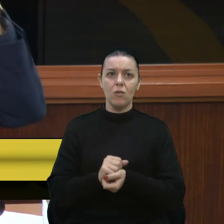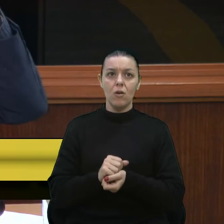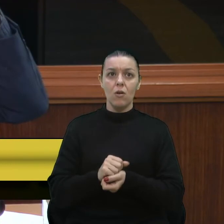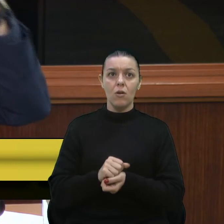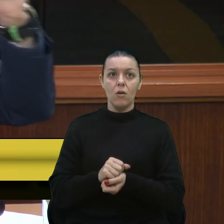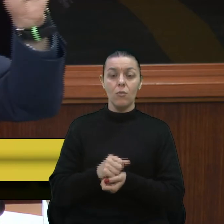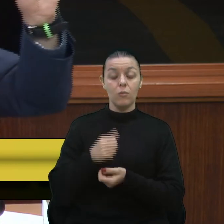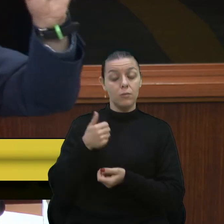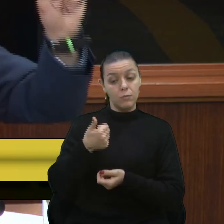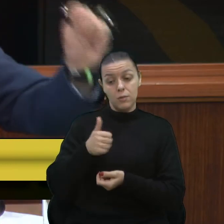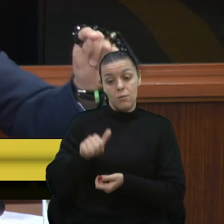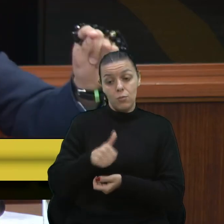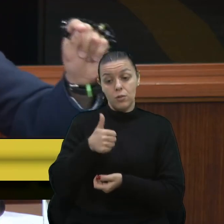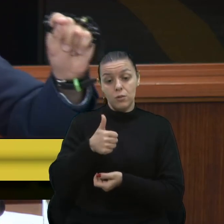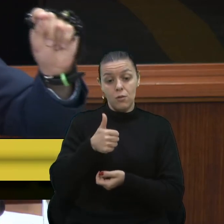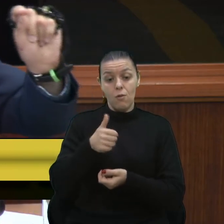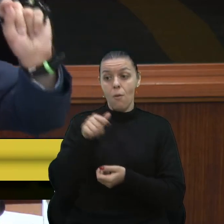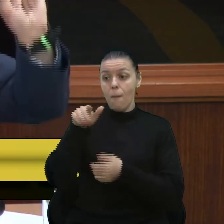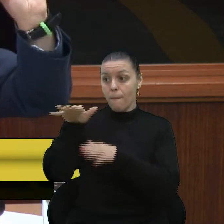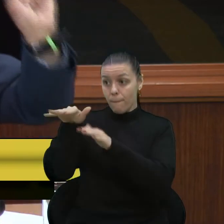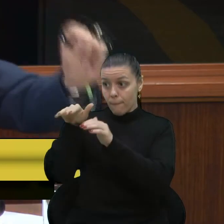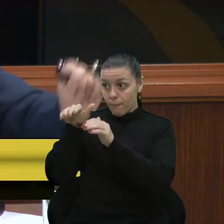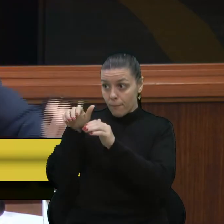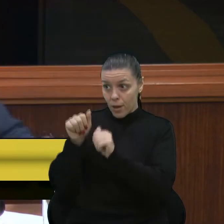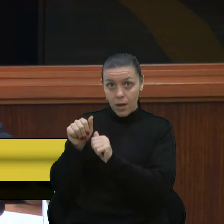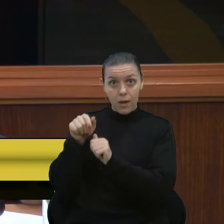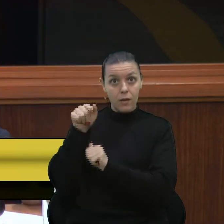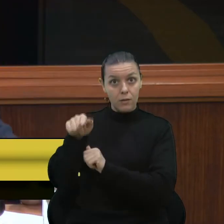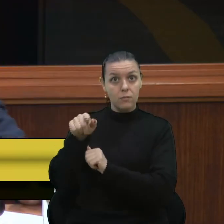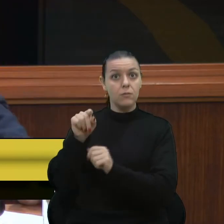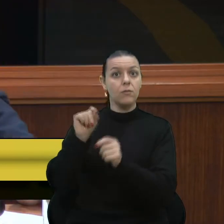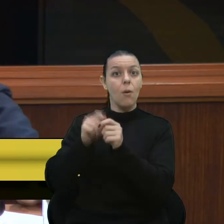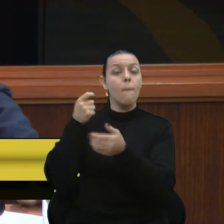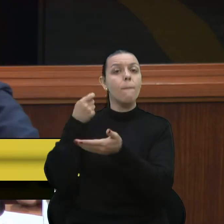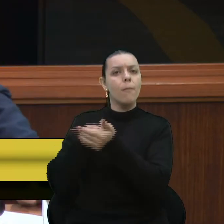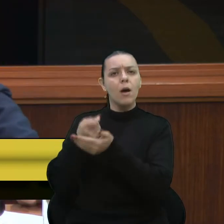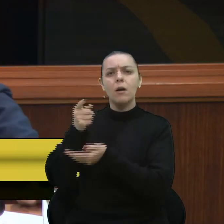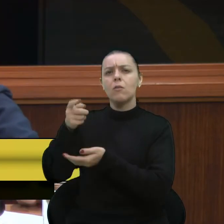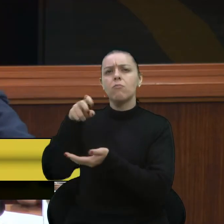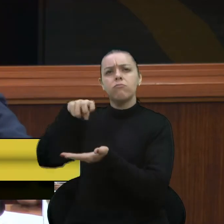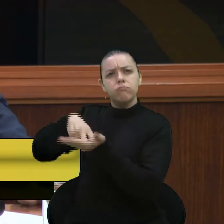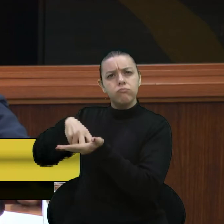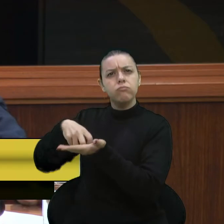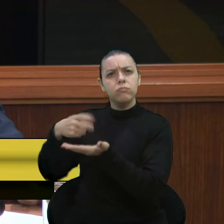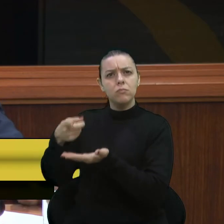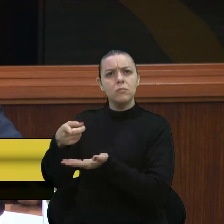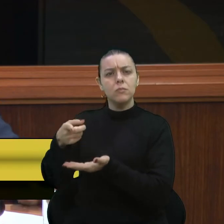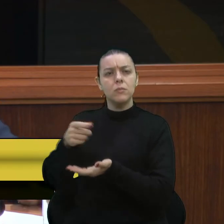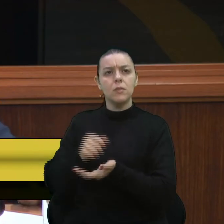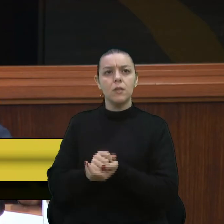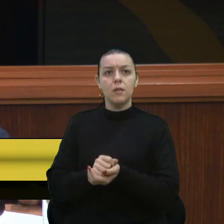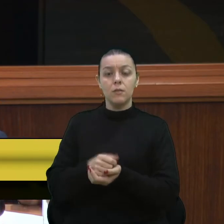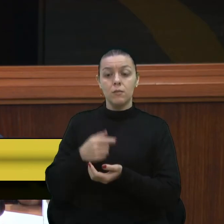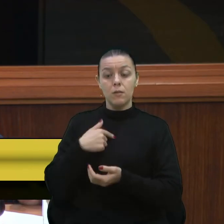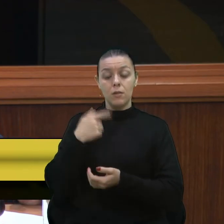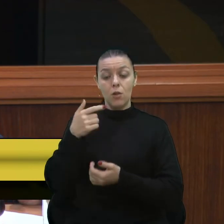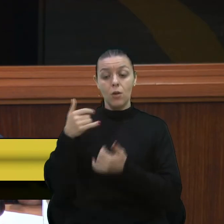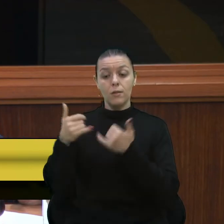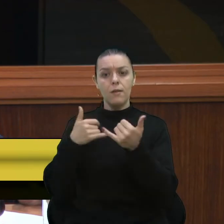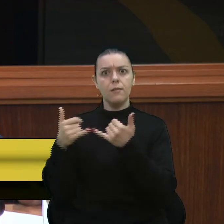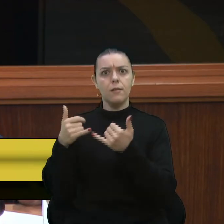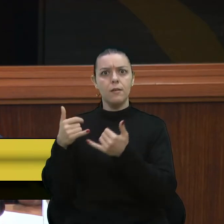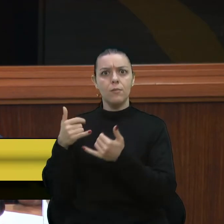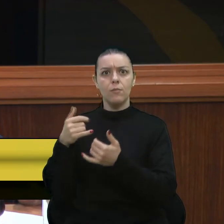exemplo positivo, é pegando esse cidadão e fazendo ele pagar pelas suas penalidades. Nós temos que ser exemplo e não um